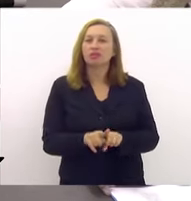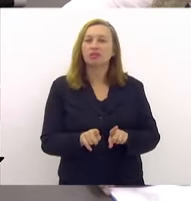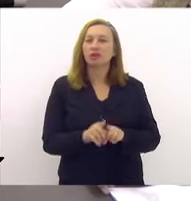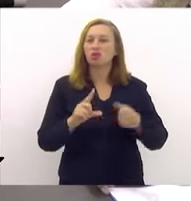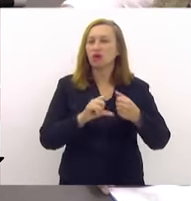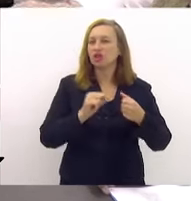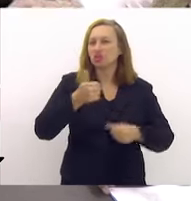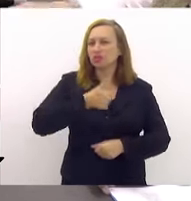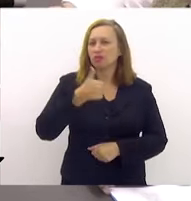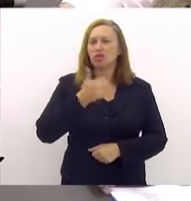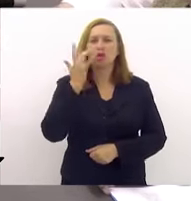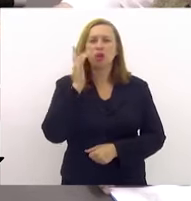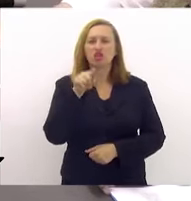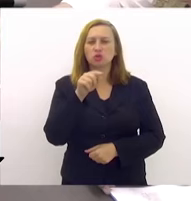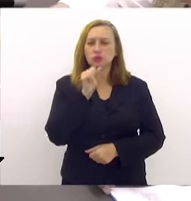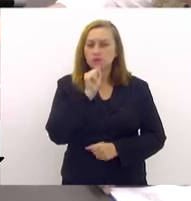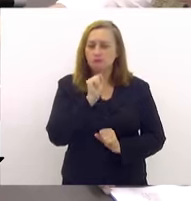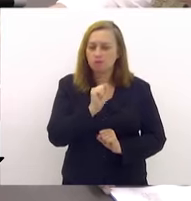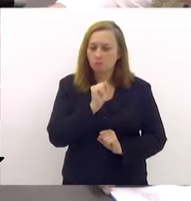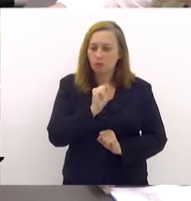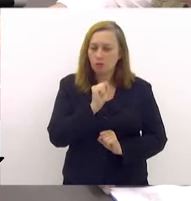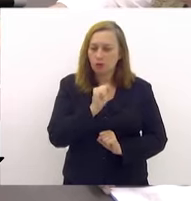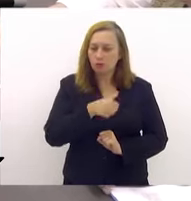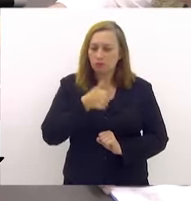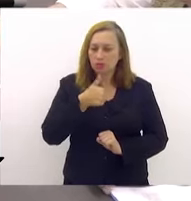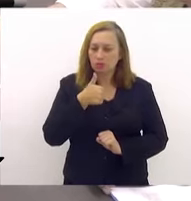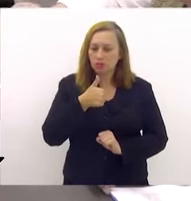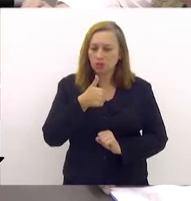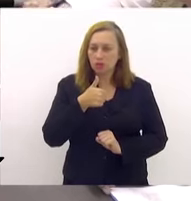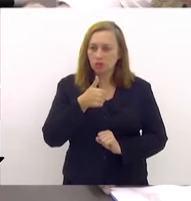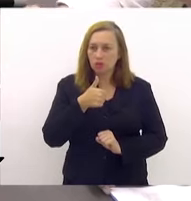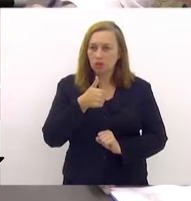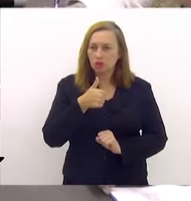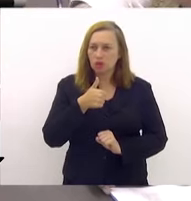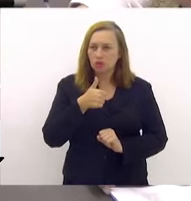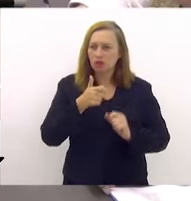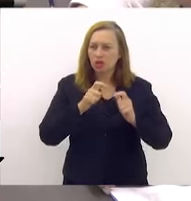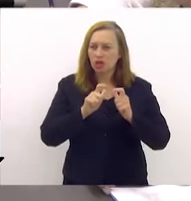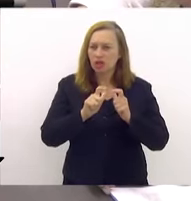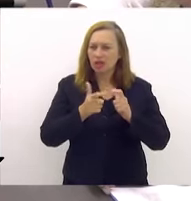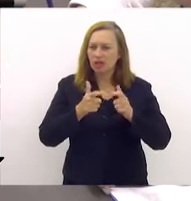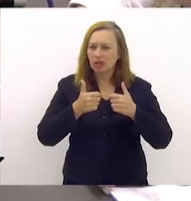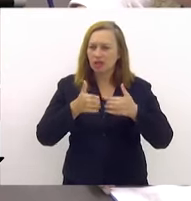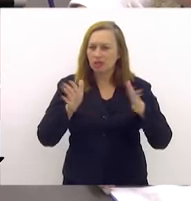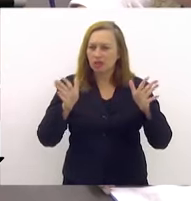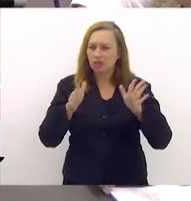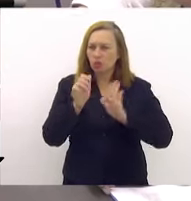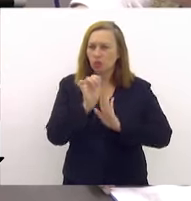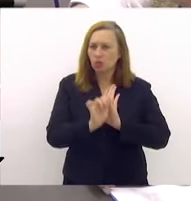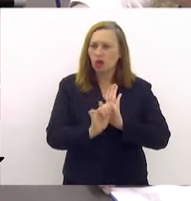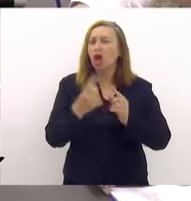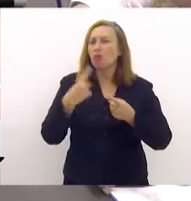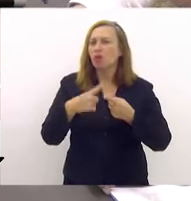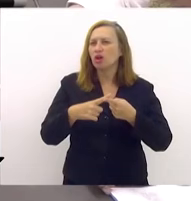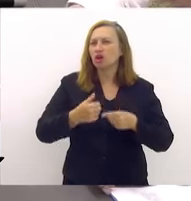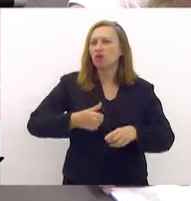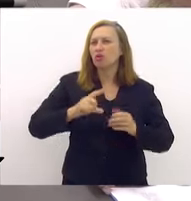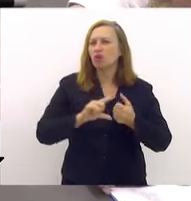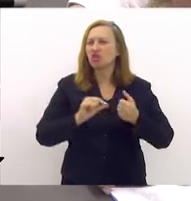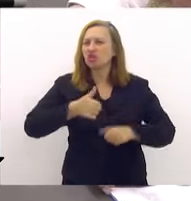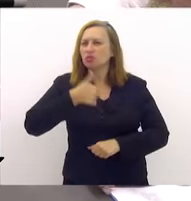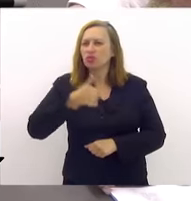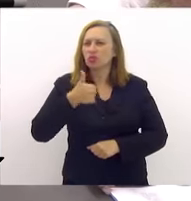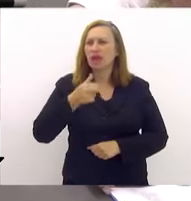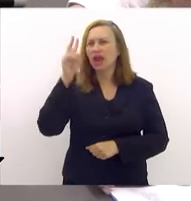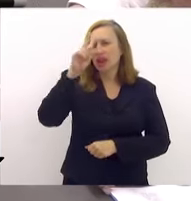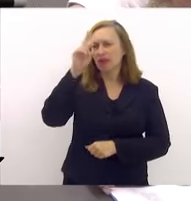artigo 1º, eu acho que a gente pode, em primeiro lugar, ampliar o escopo, porque o artigo 1º, lembrando que